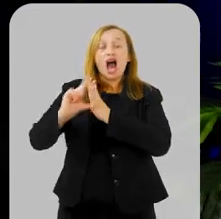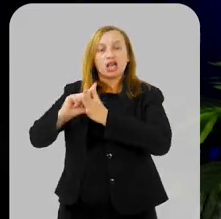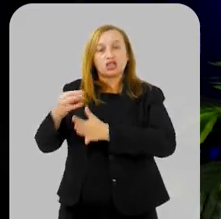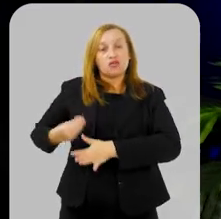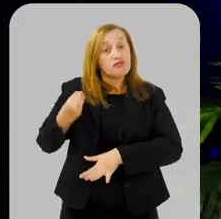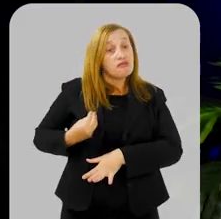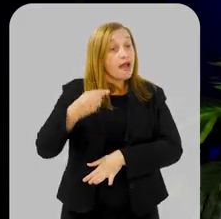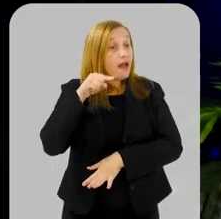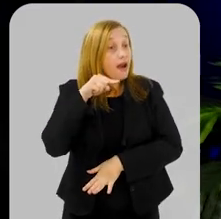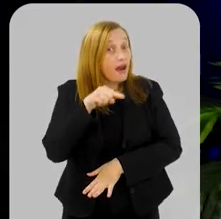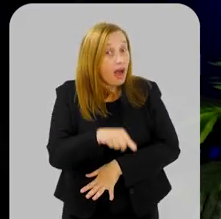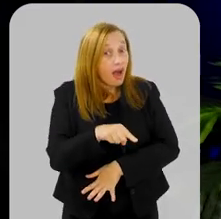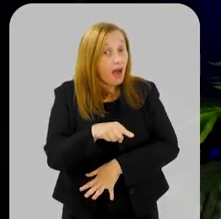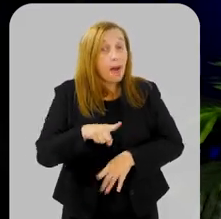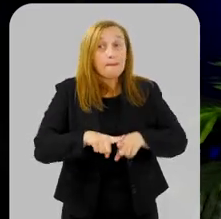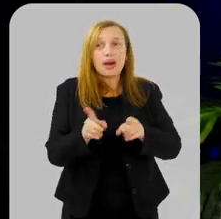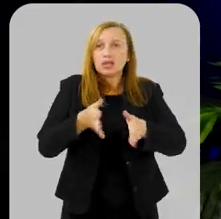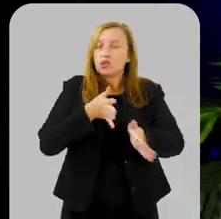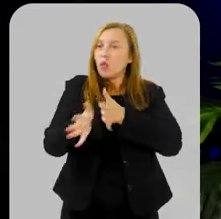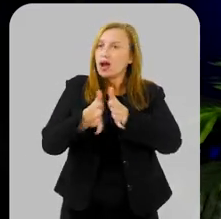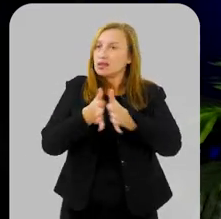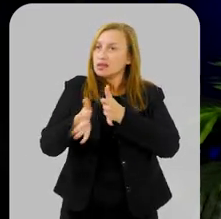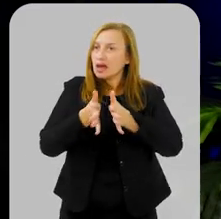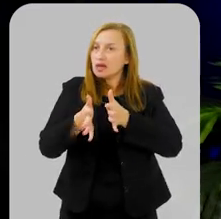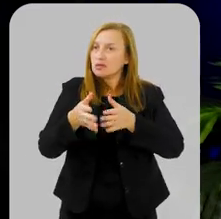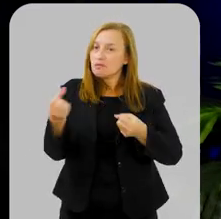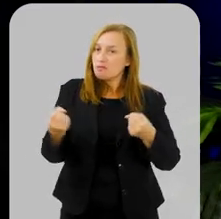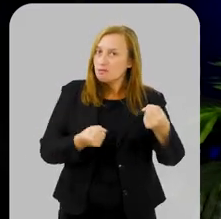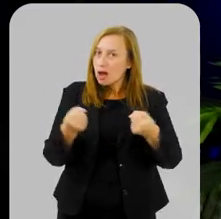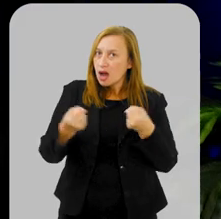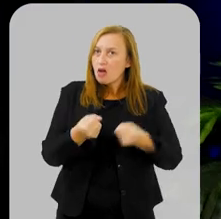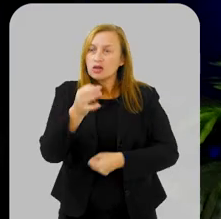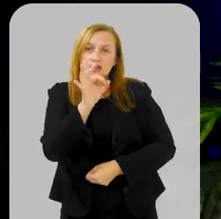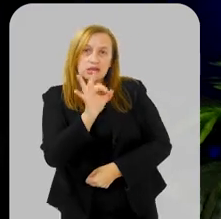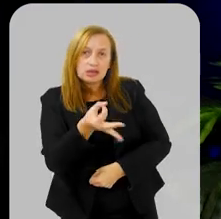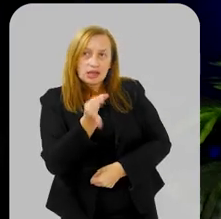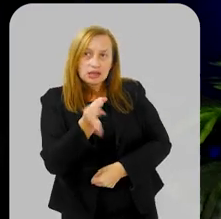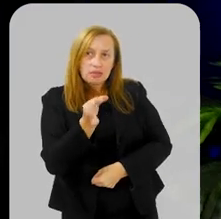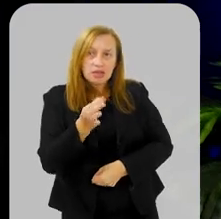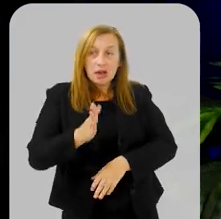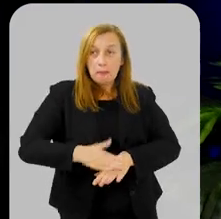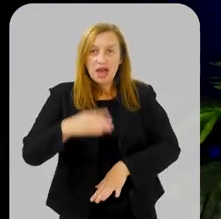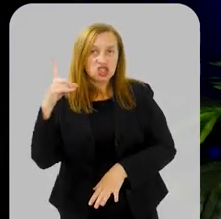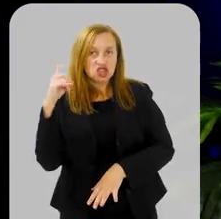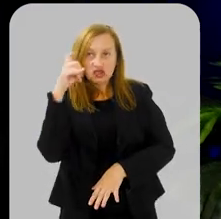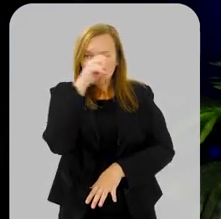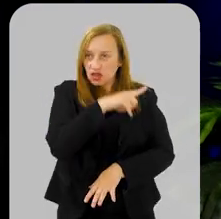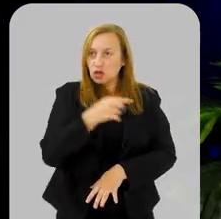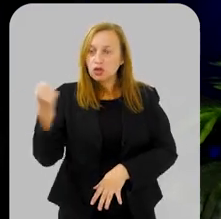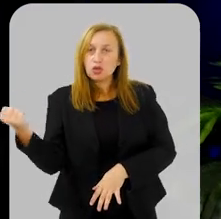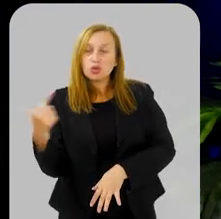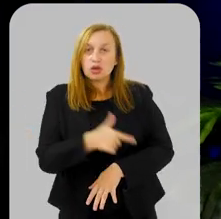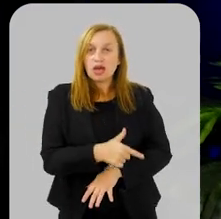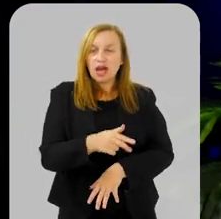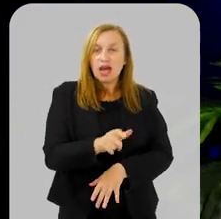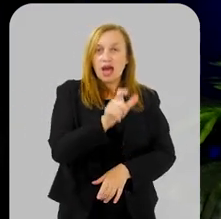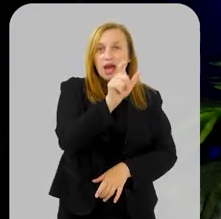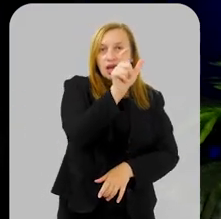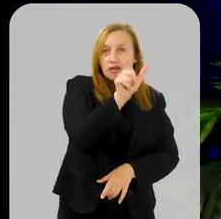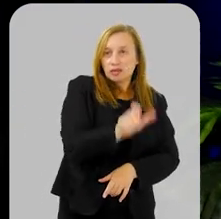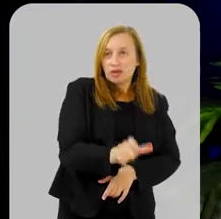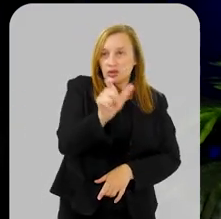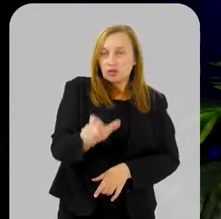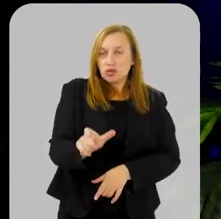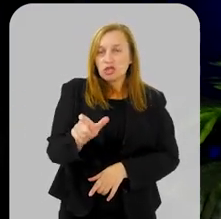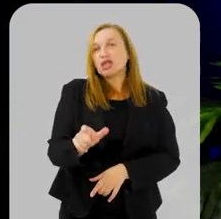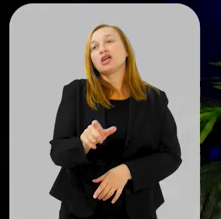Dentro, reabilitou aquela área, mas o acesso para carros, evidentemente, é mais difícil para quem vem da Zona Sul.